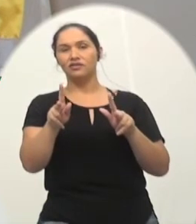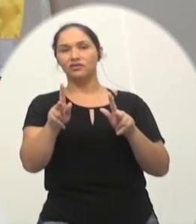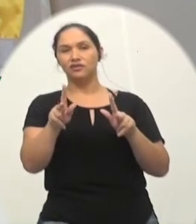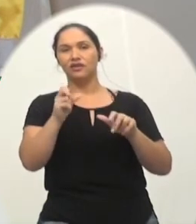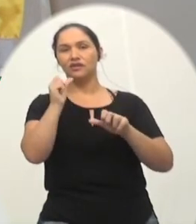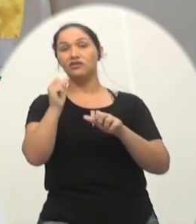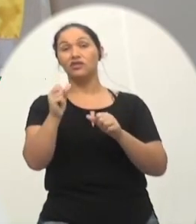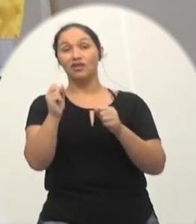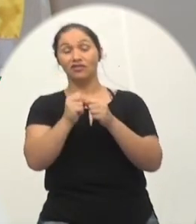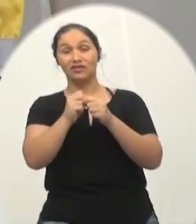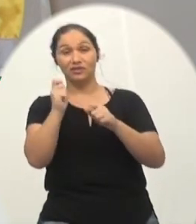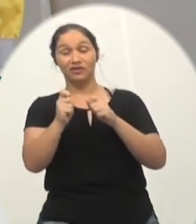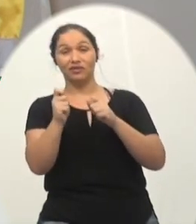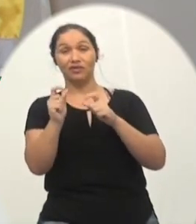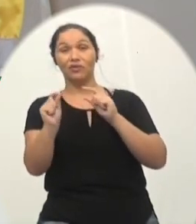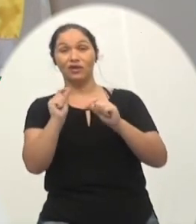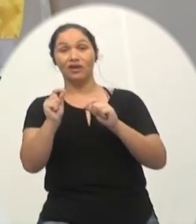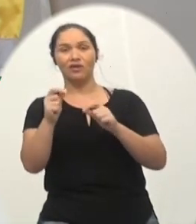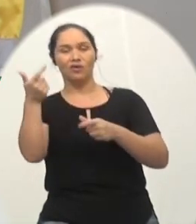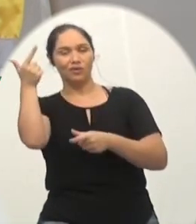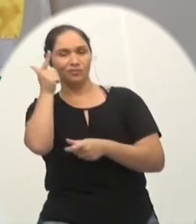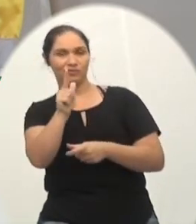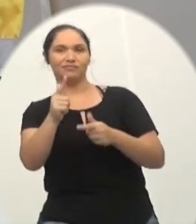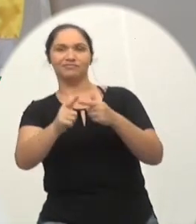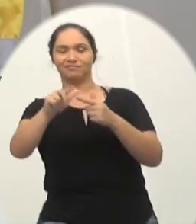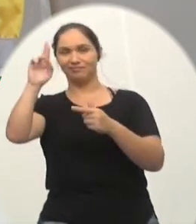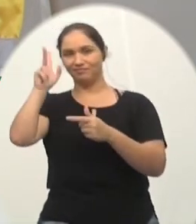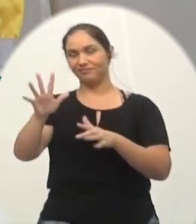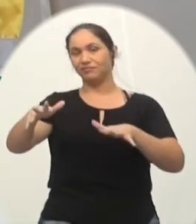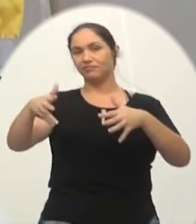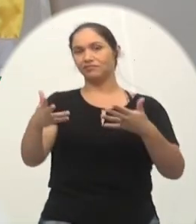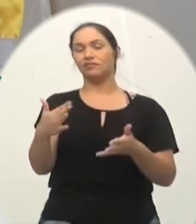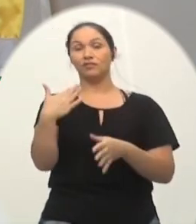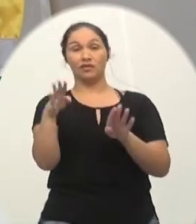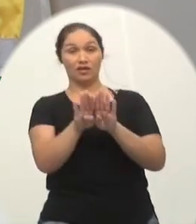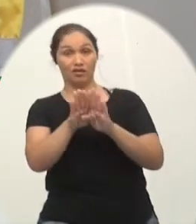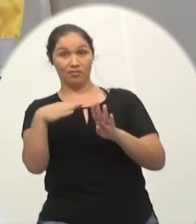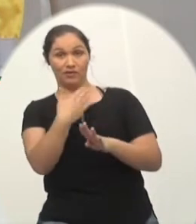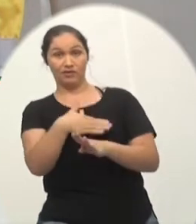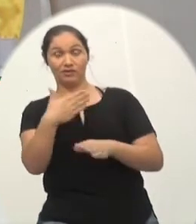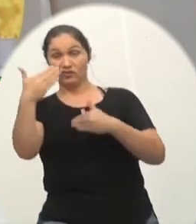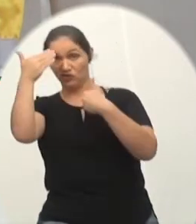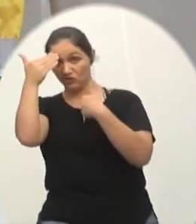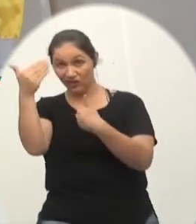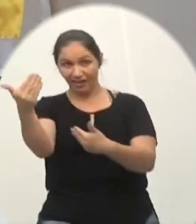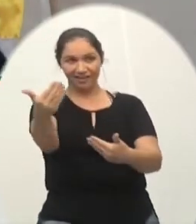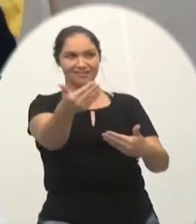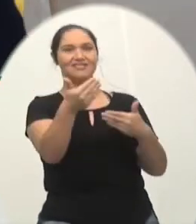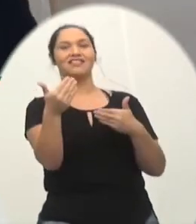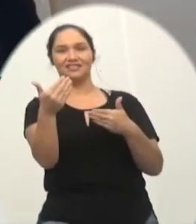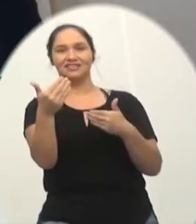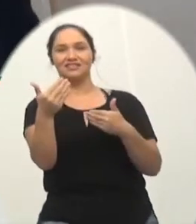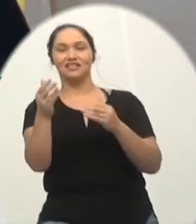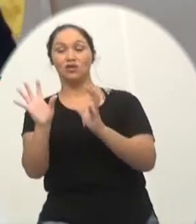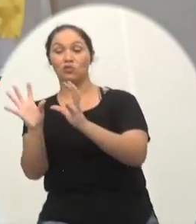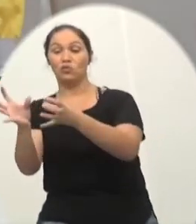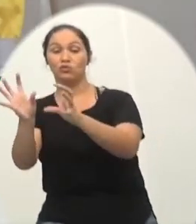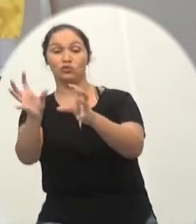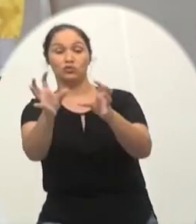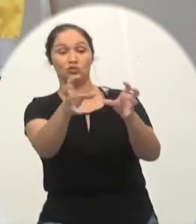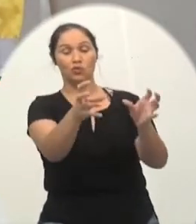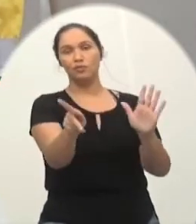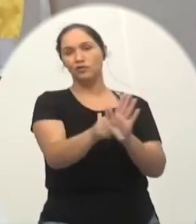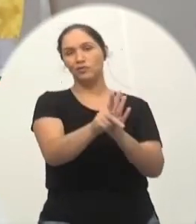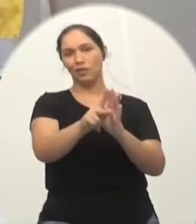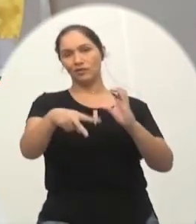cada vez mais. Quero aproveitar, então, para agradecer também o trabalho das nossas comissões aqui da casa. Às vezes as